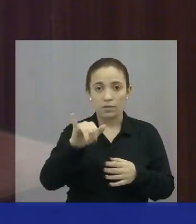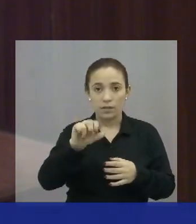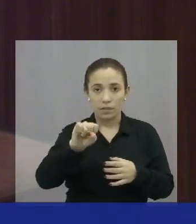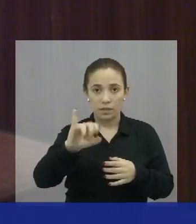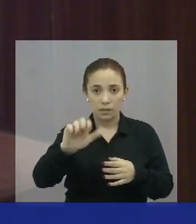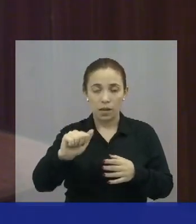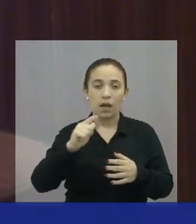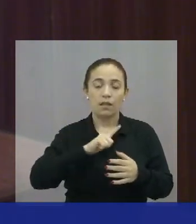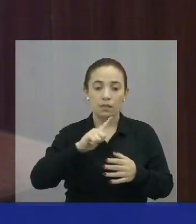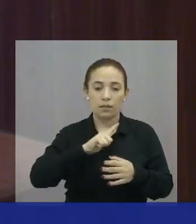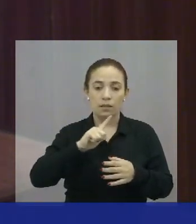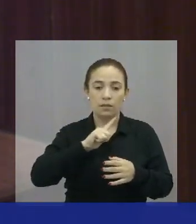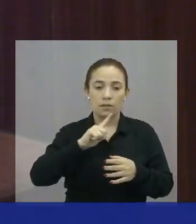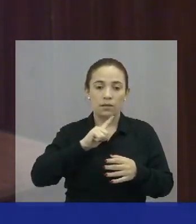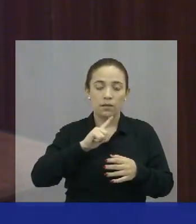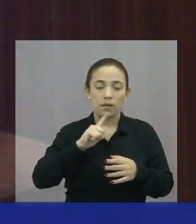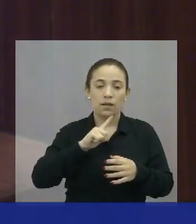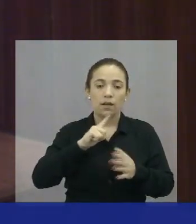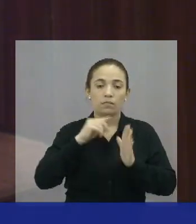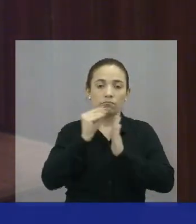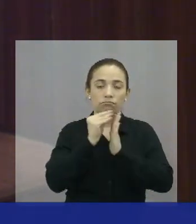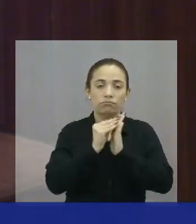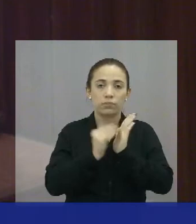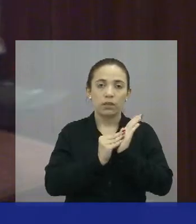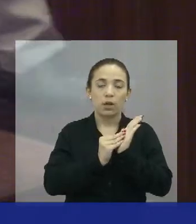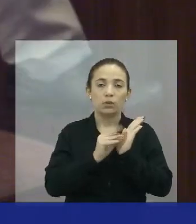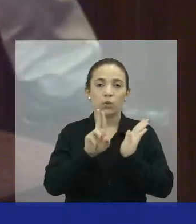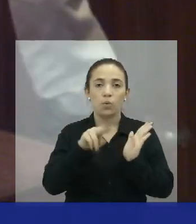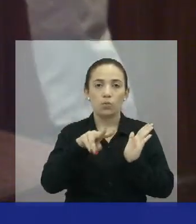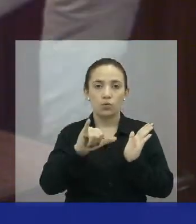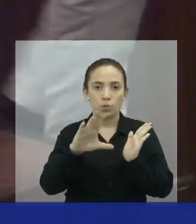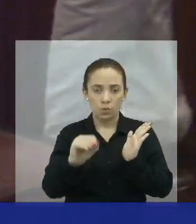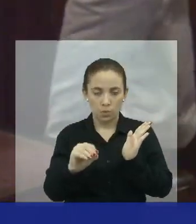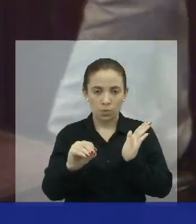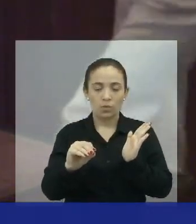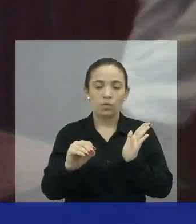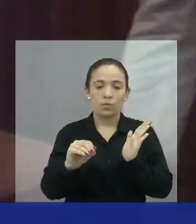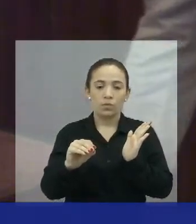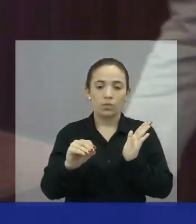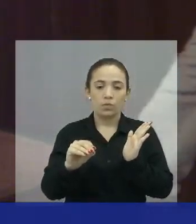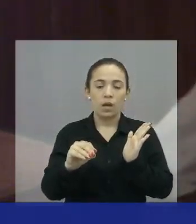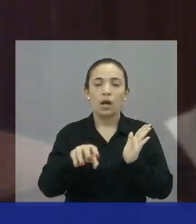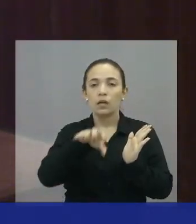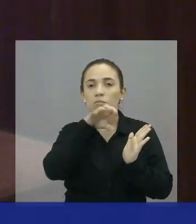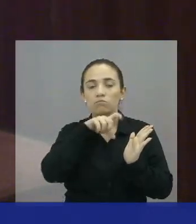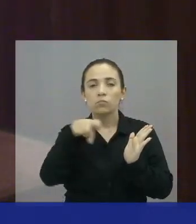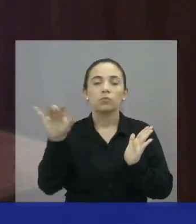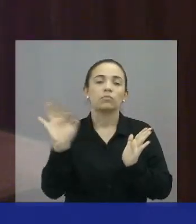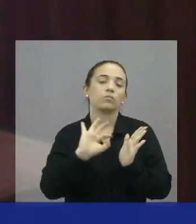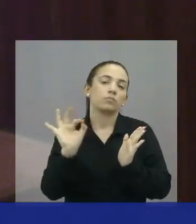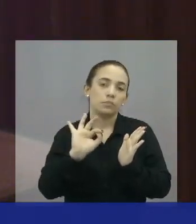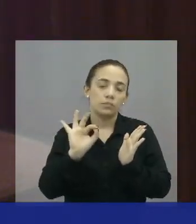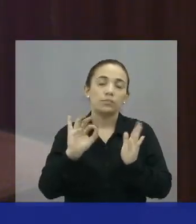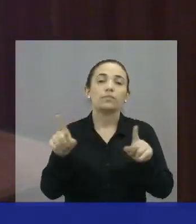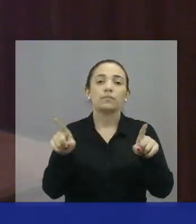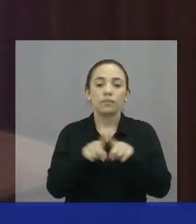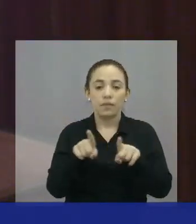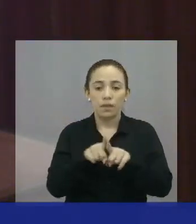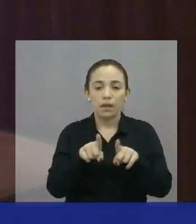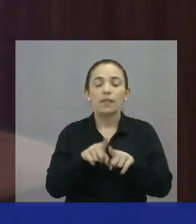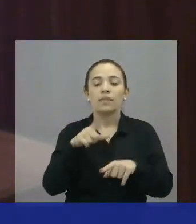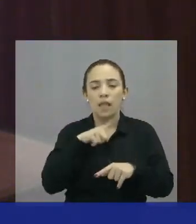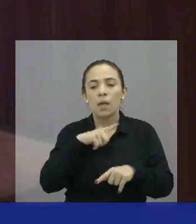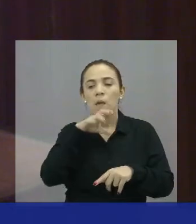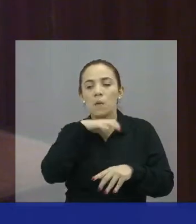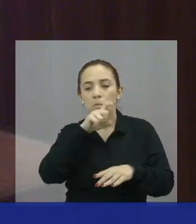no cadastro único. Fala da pessoa física não declarante de imposto de renda. Fala da pessoa física declarante de